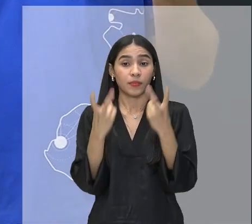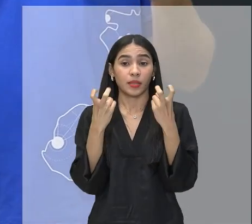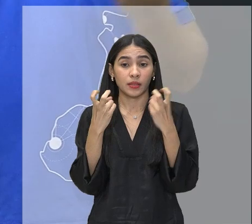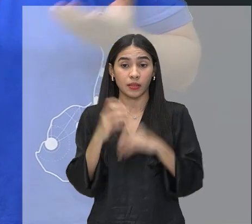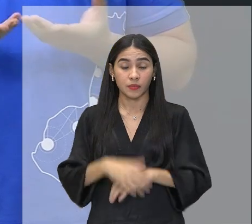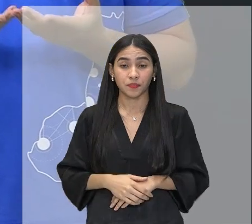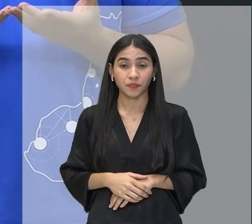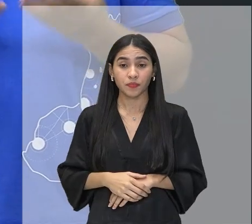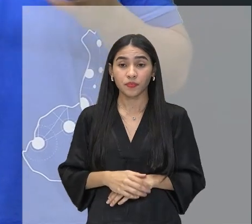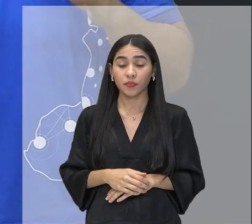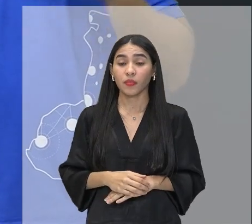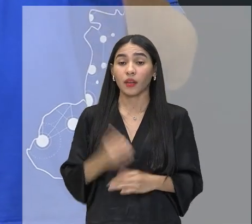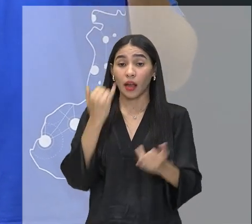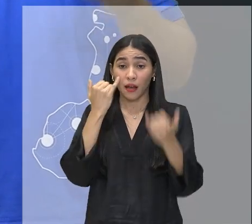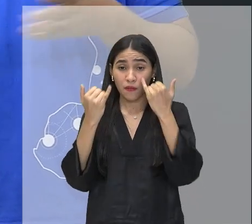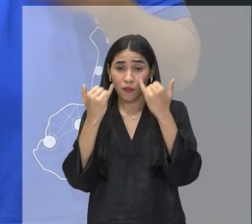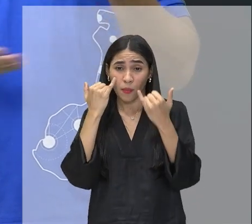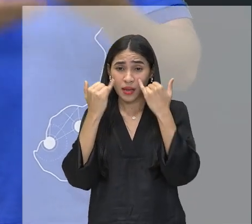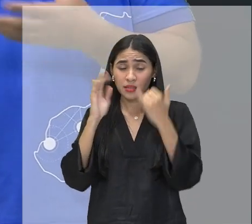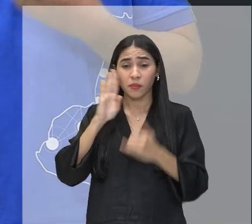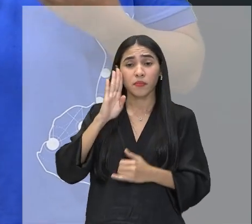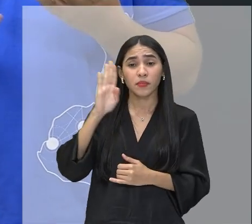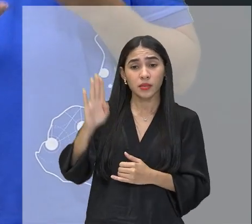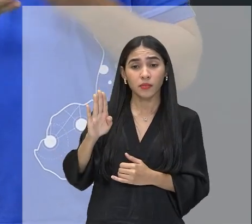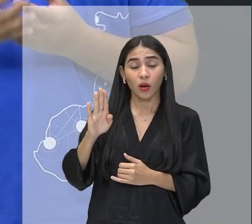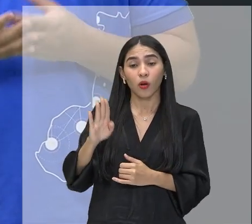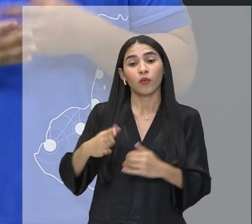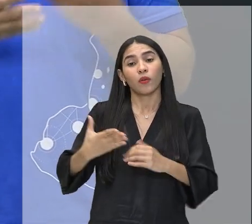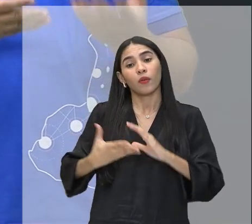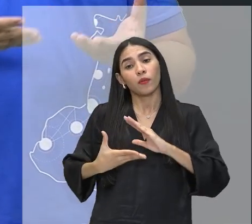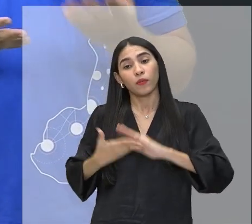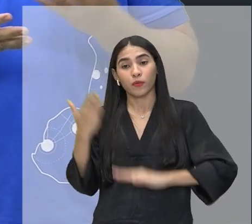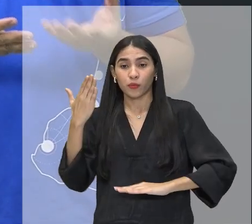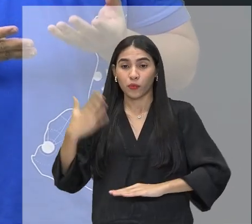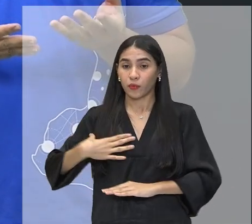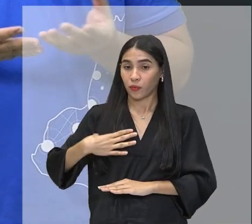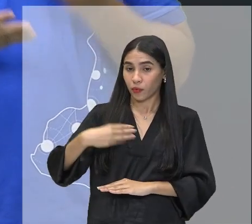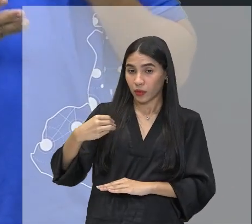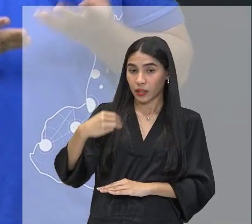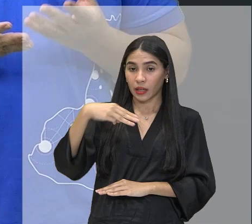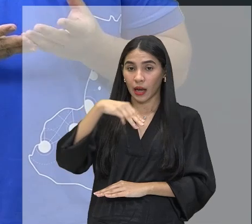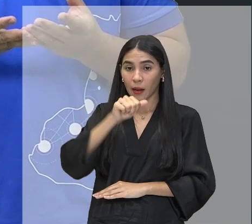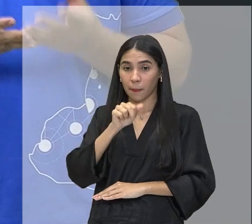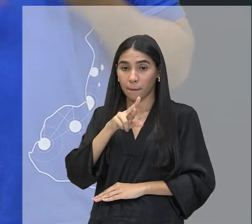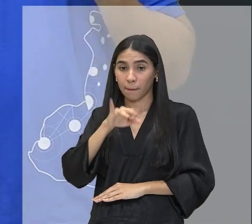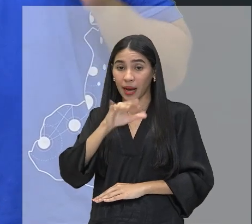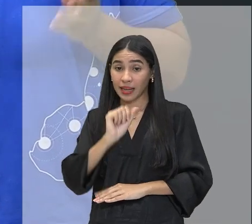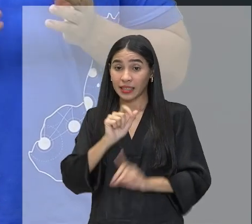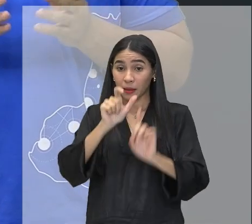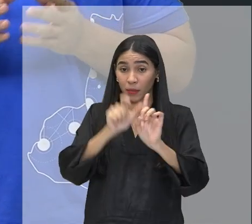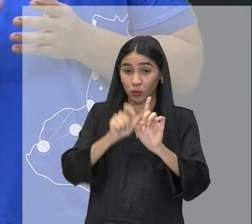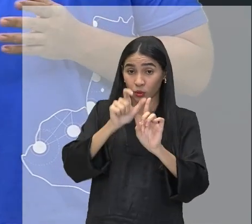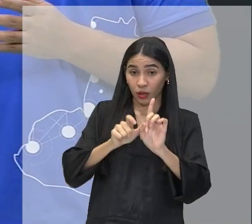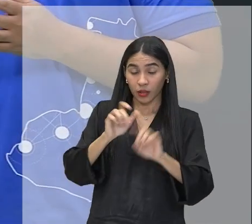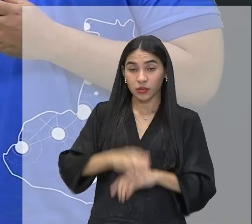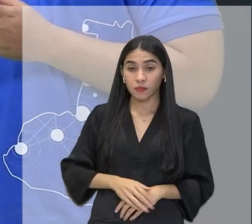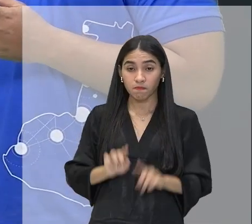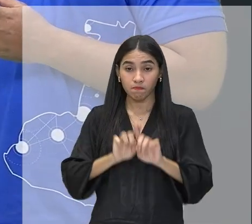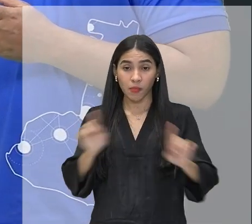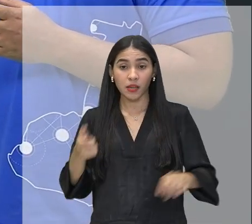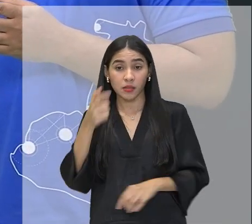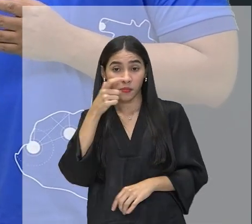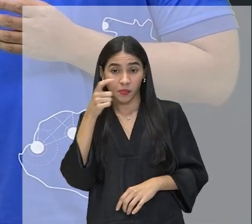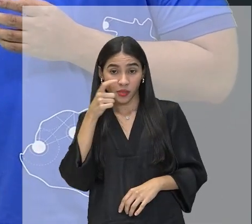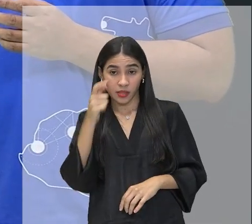que a informação principal foi a fuga da filha da Maria, certo? E observem que a